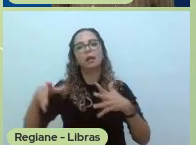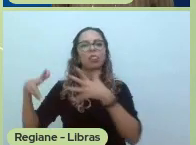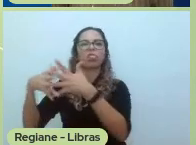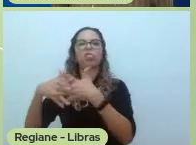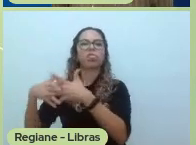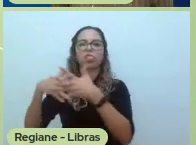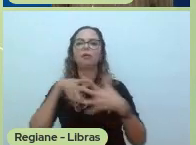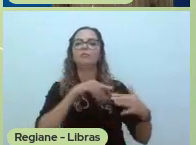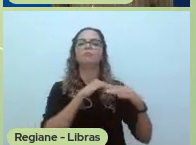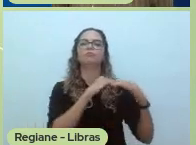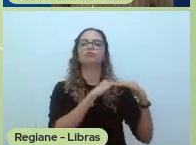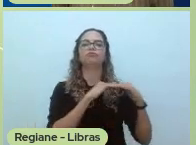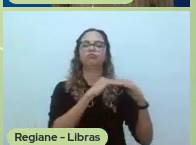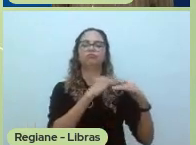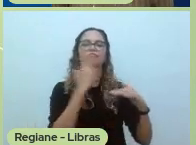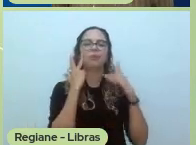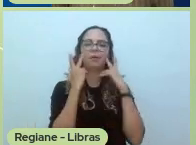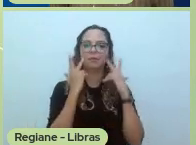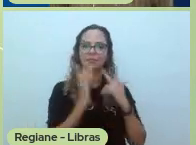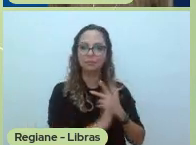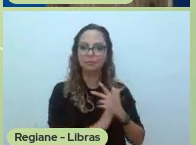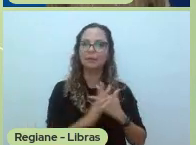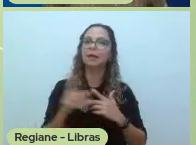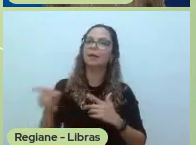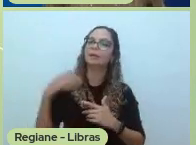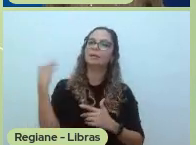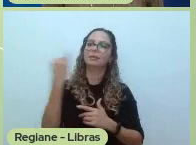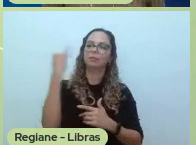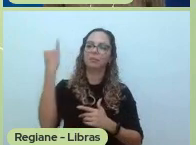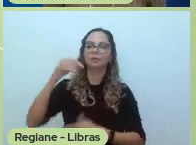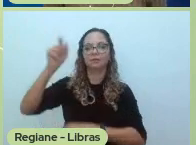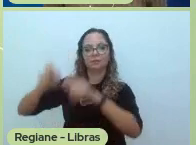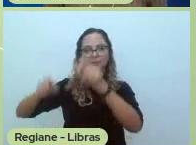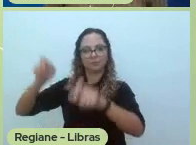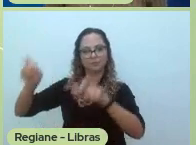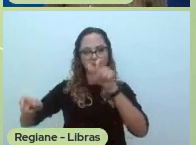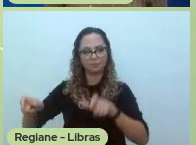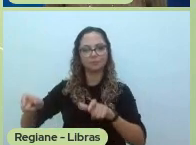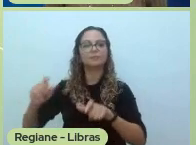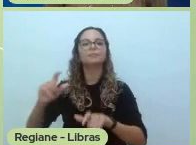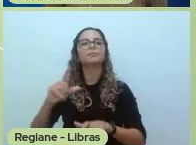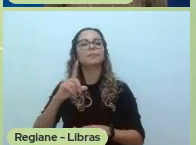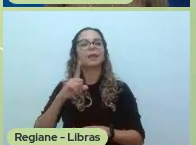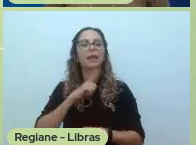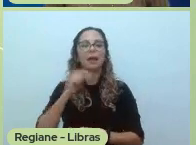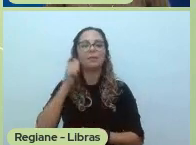cenário. São habilidades que vão ser exigidas. A Manuela falou muito da nova geração.